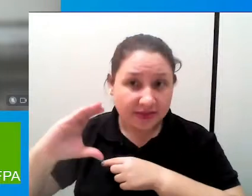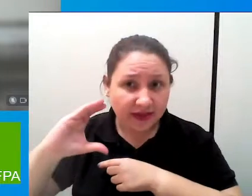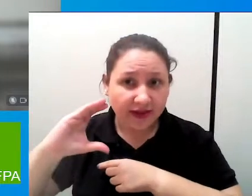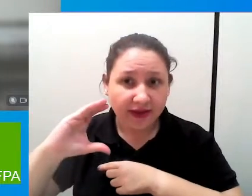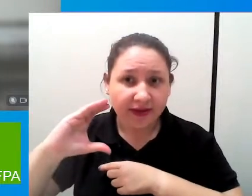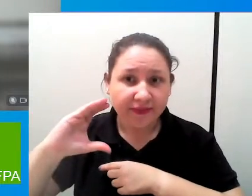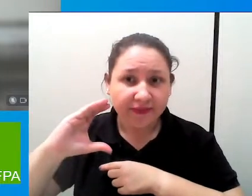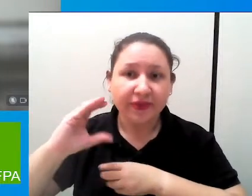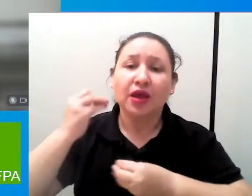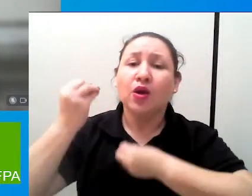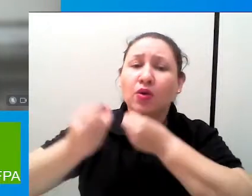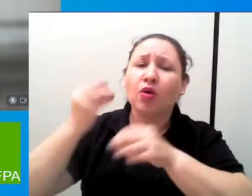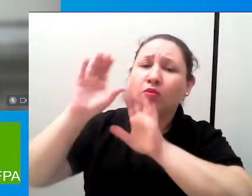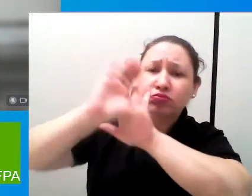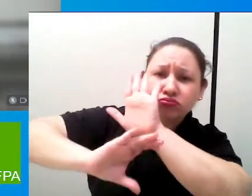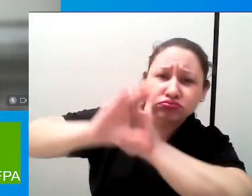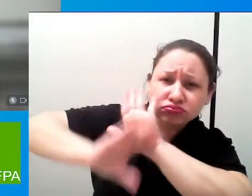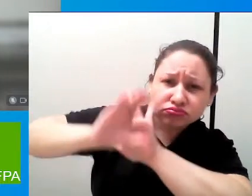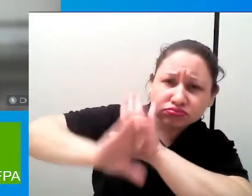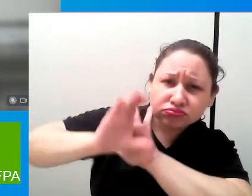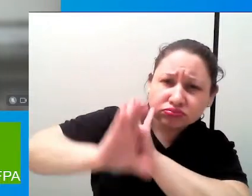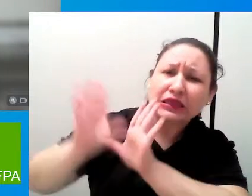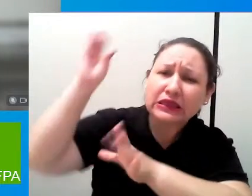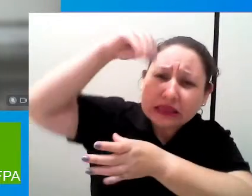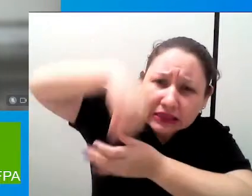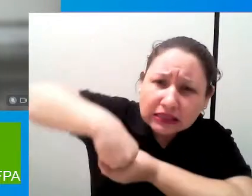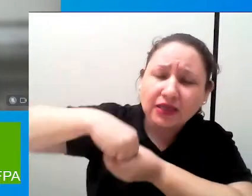dos PPCs dos cursos.